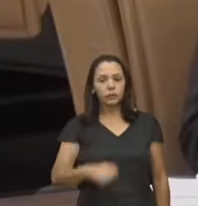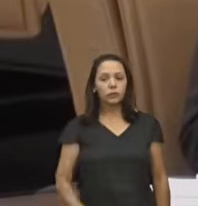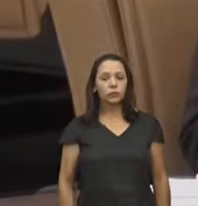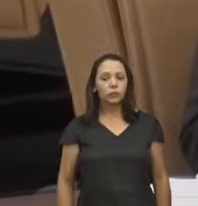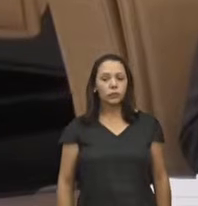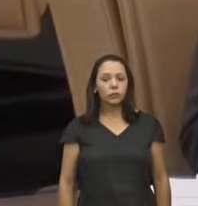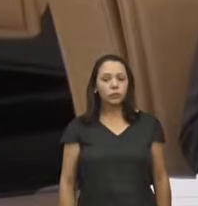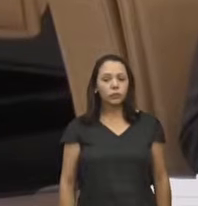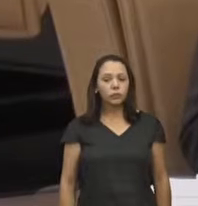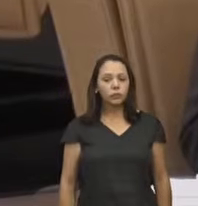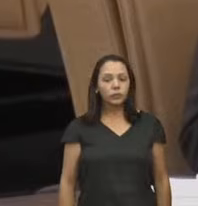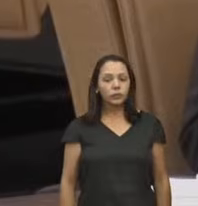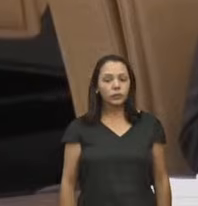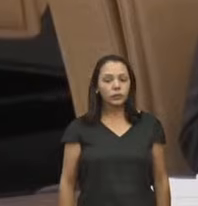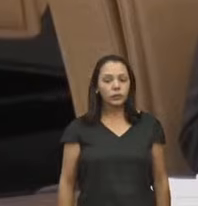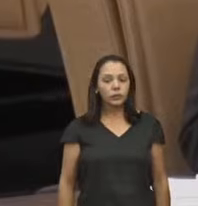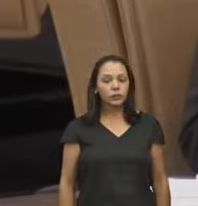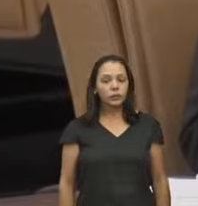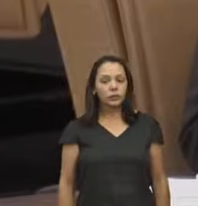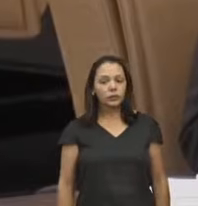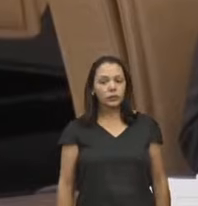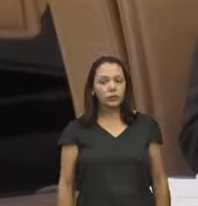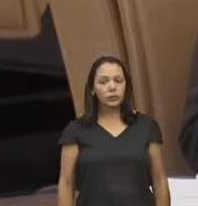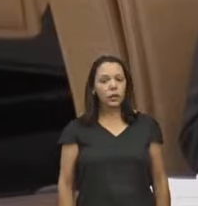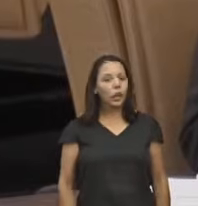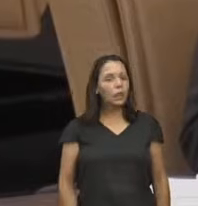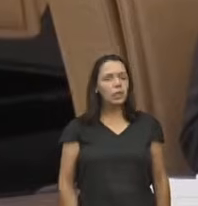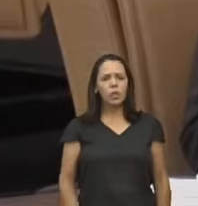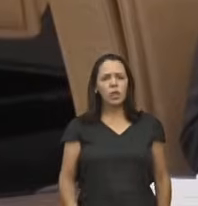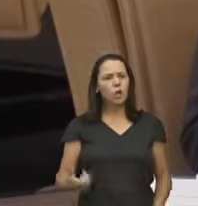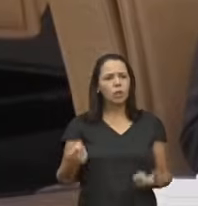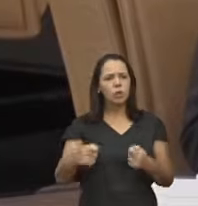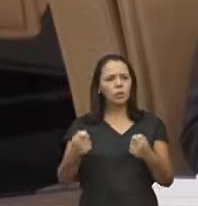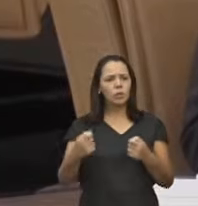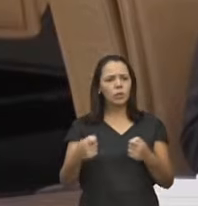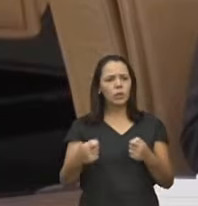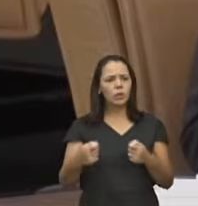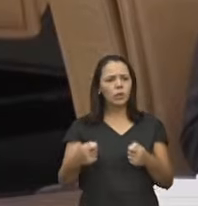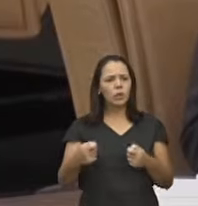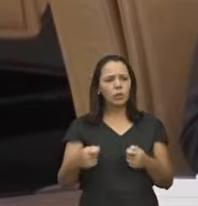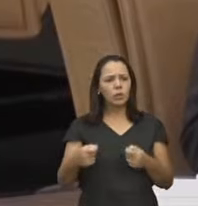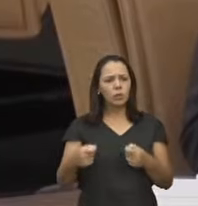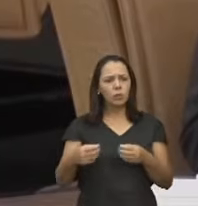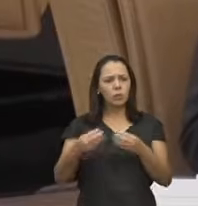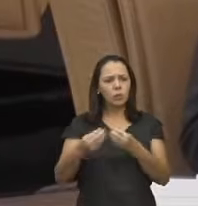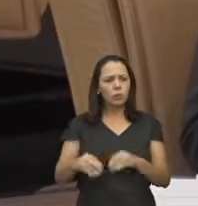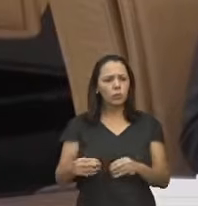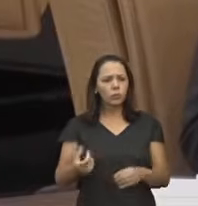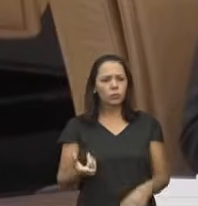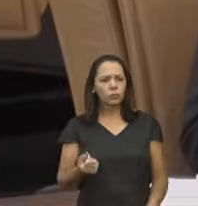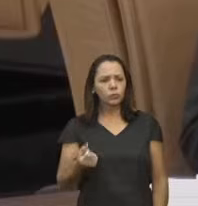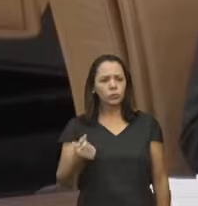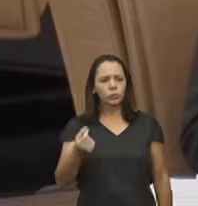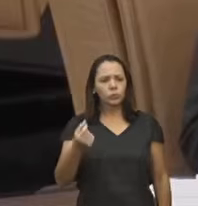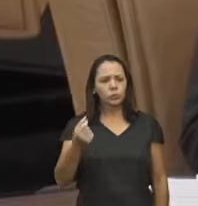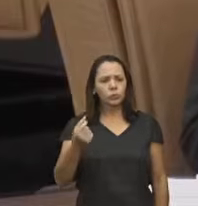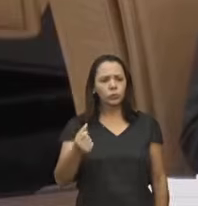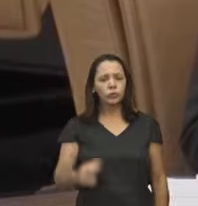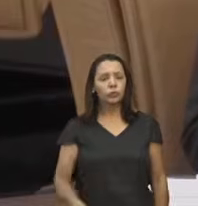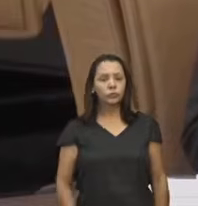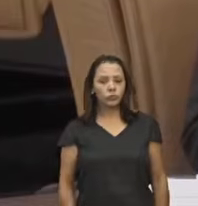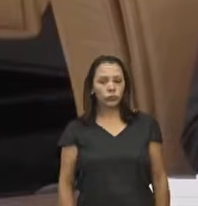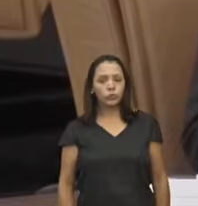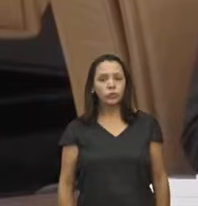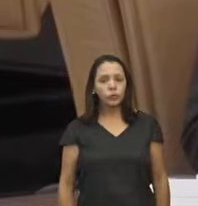hora extra ou hora adicional a qualquer um dos profissionais. E, principalmente, torna dispensável a presença do secretário-diretor jurídico,